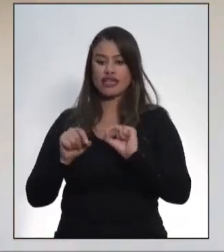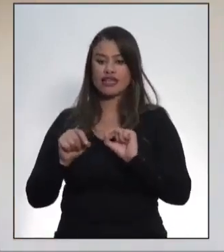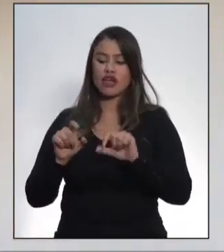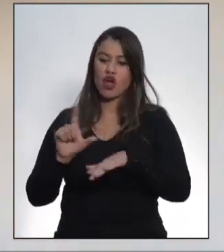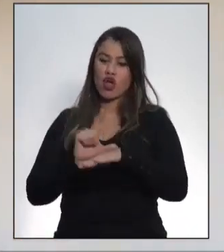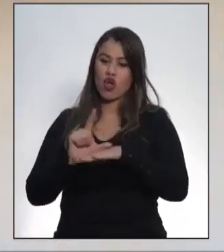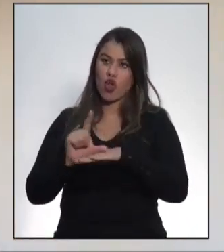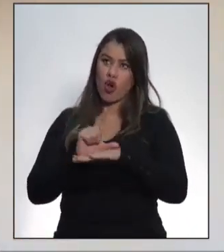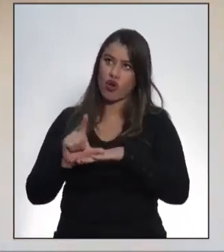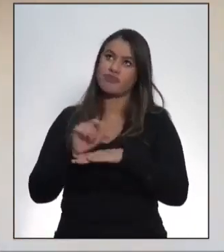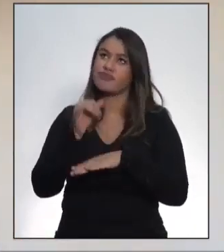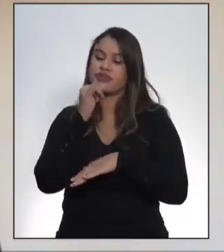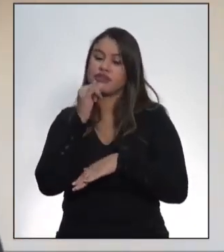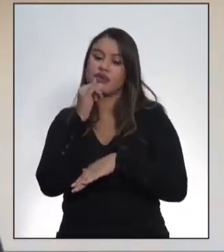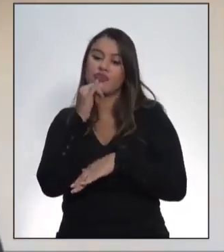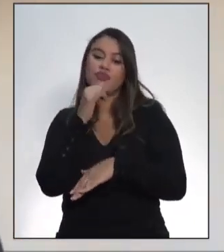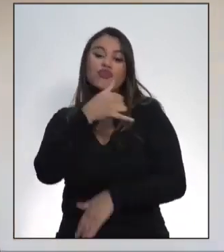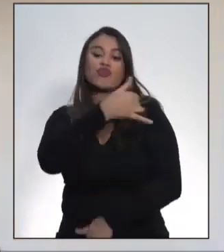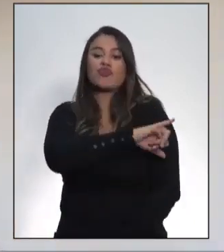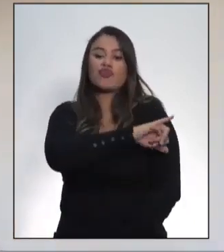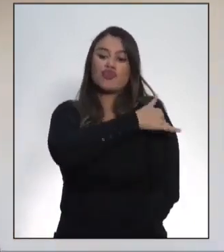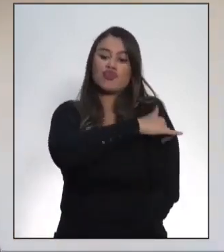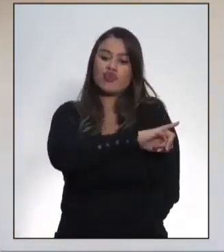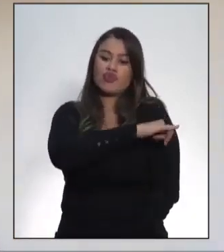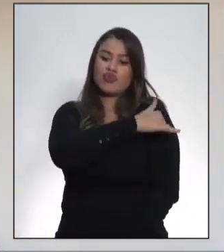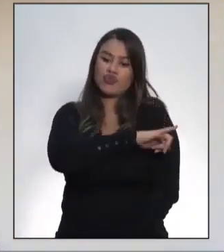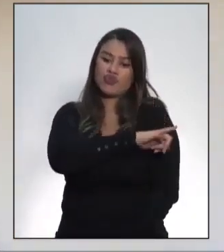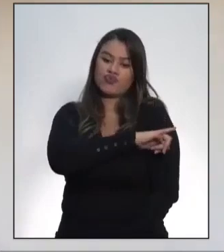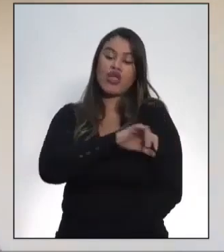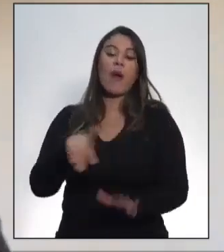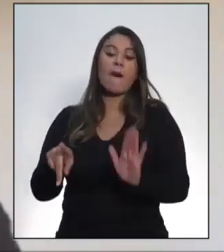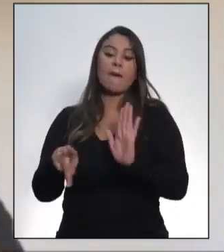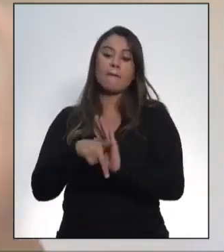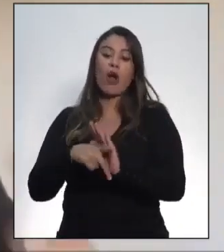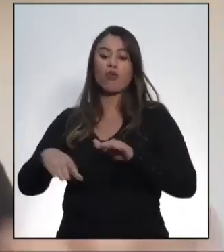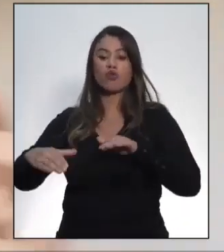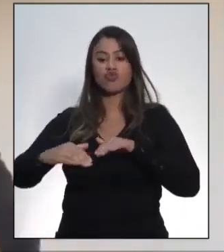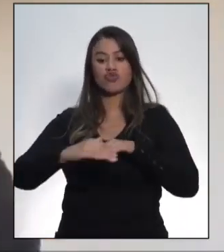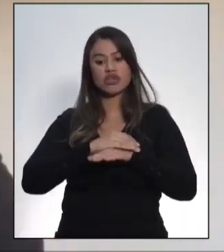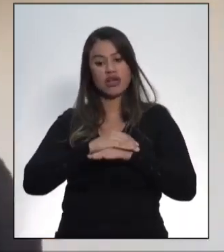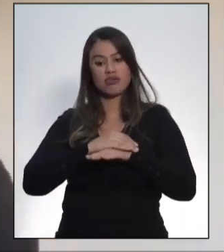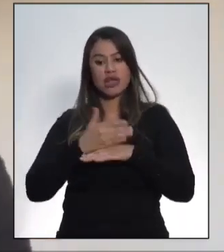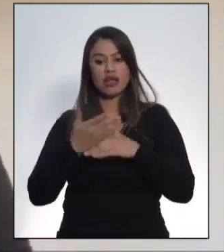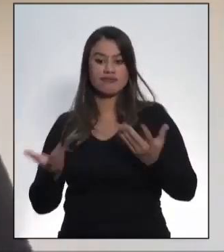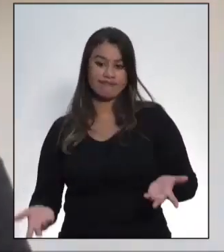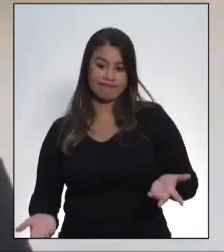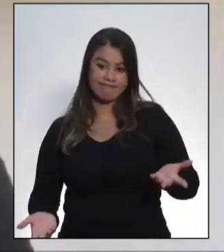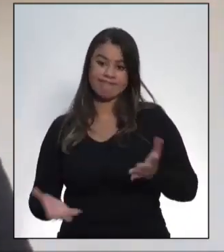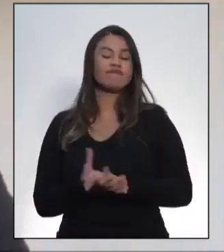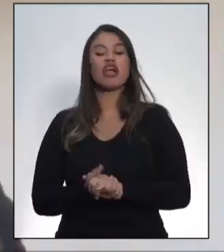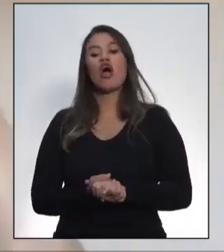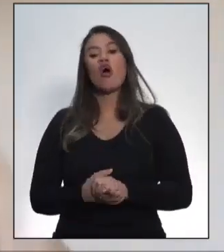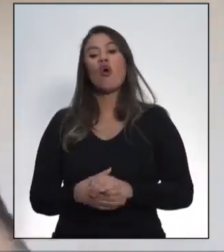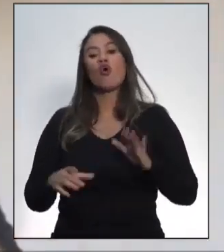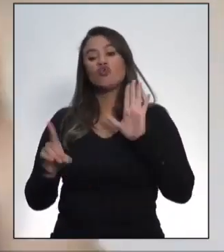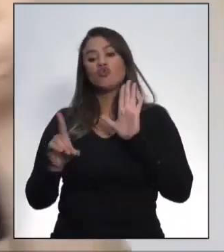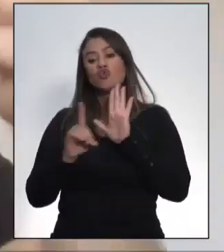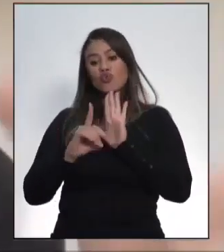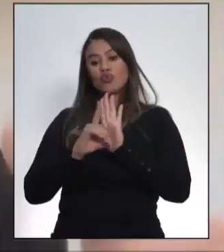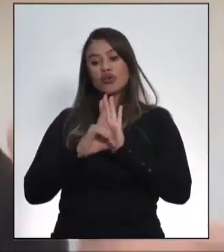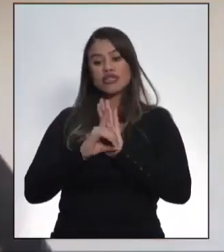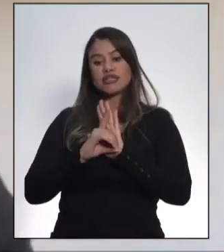loja no Rio de Janeiro de calçados. Documentação necessária para abrir uma loja na